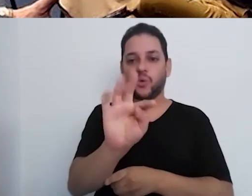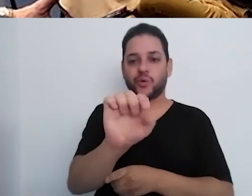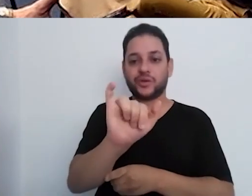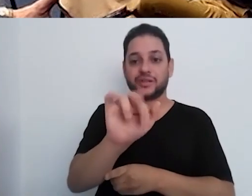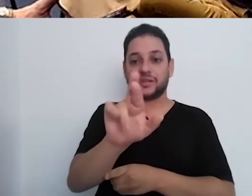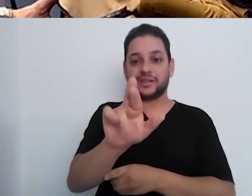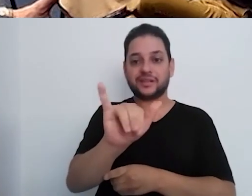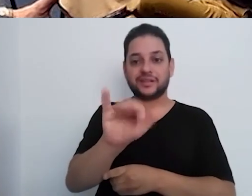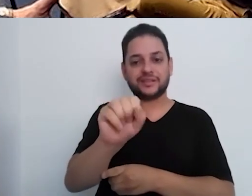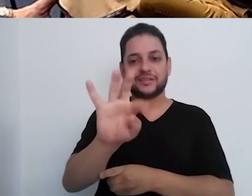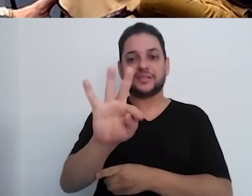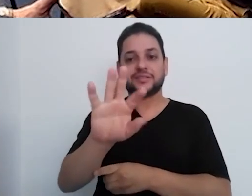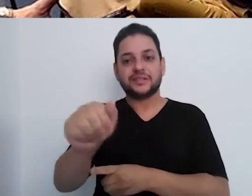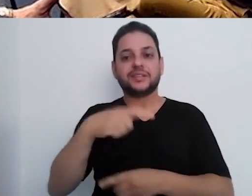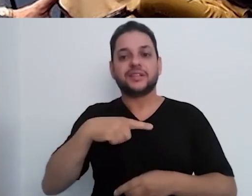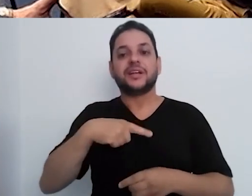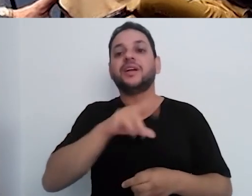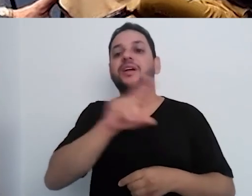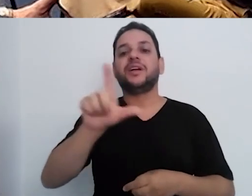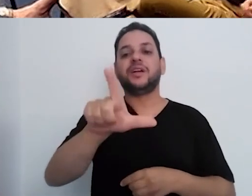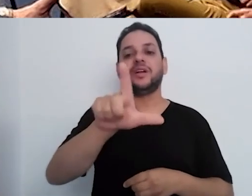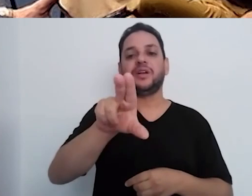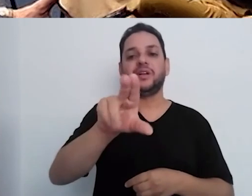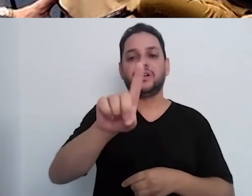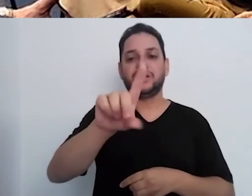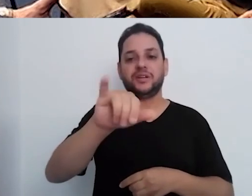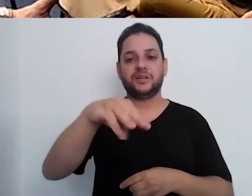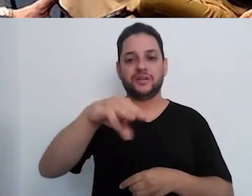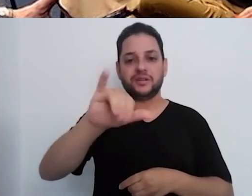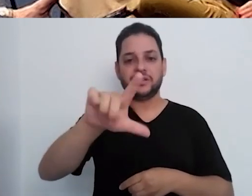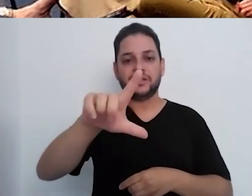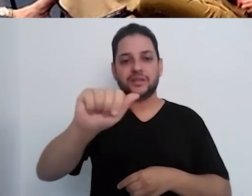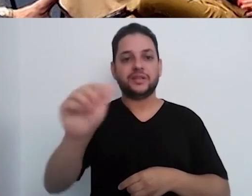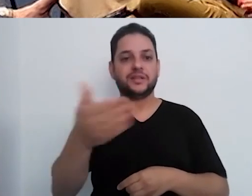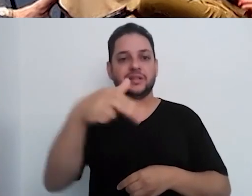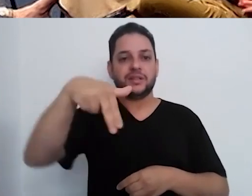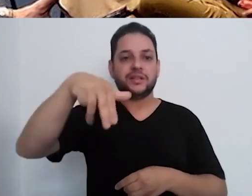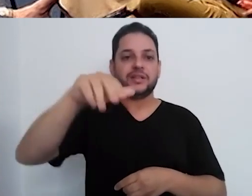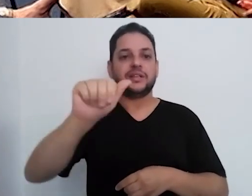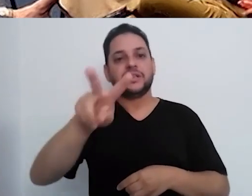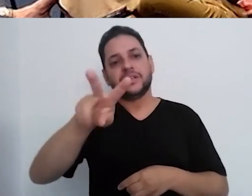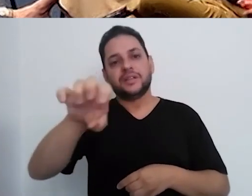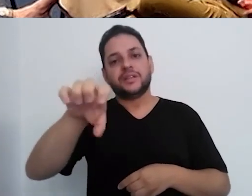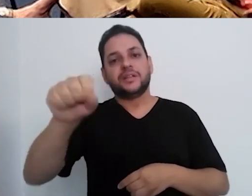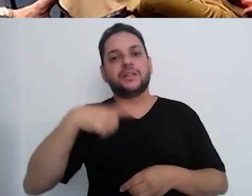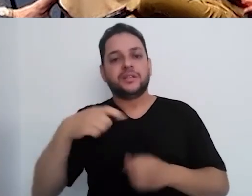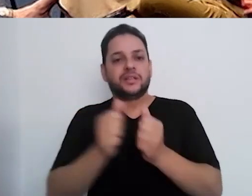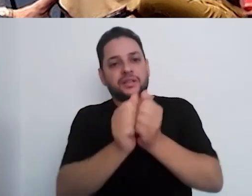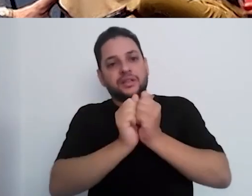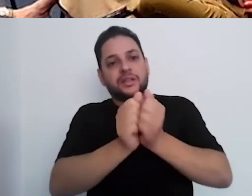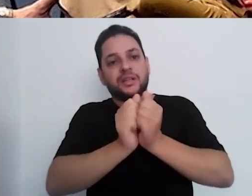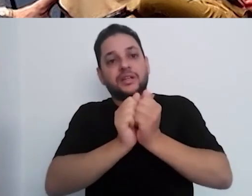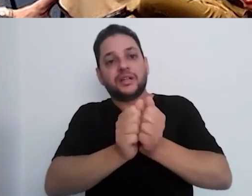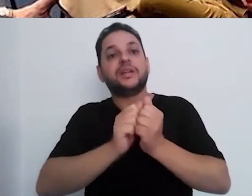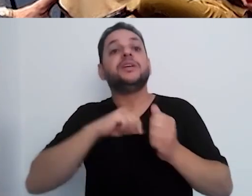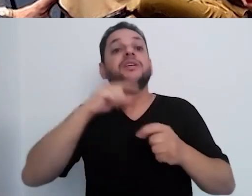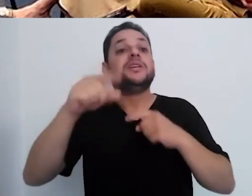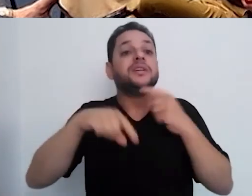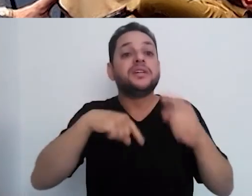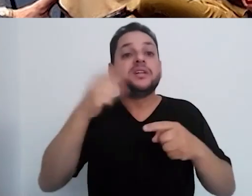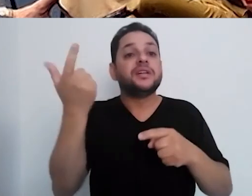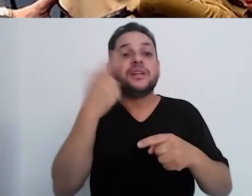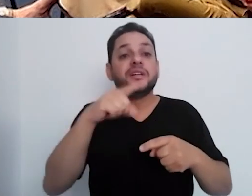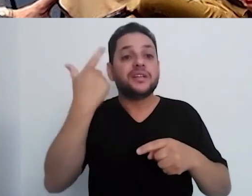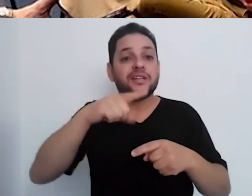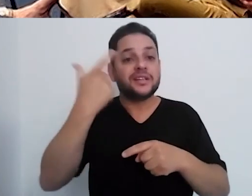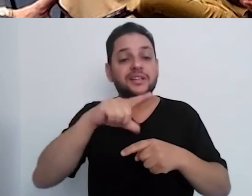muito ocupada, chamada Ludmila Naves, que estava acompanhando a gente naquilo tudo, e a gente não conseguia fazer a ligação de um episódio para o